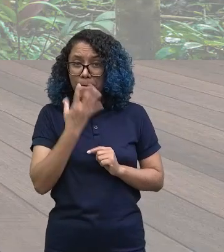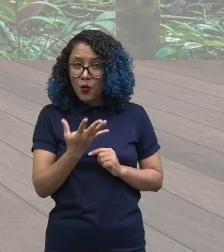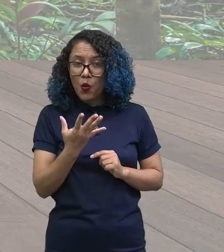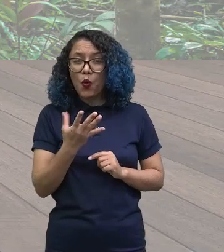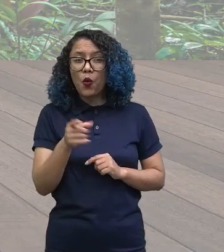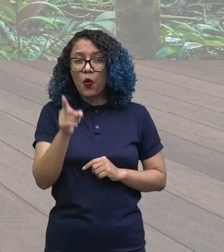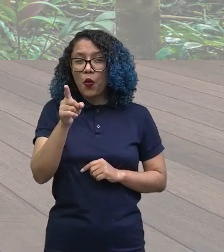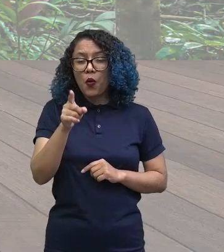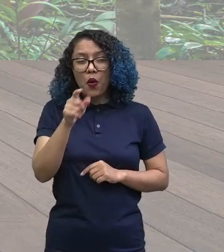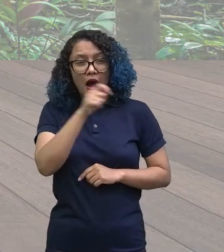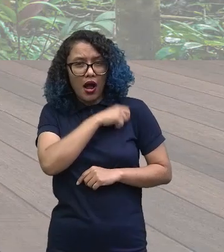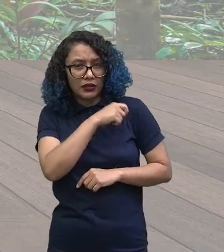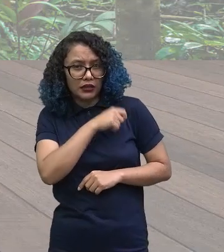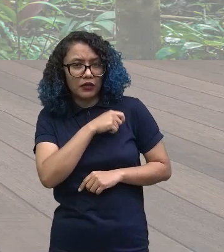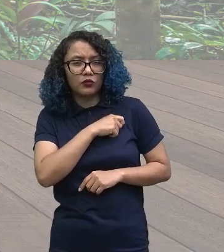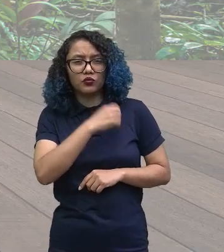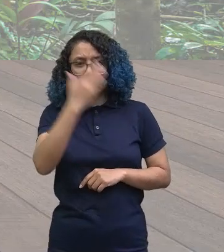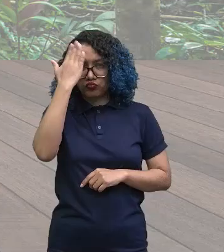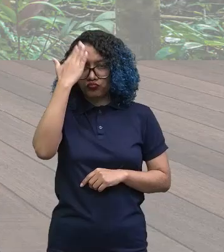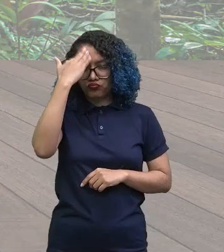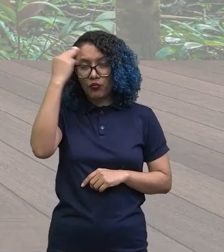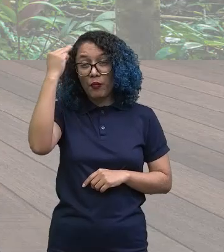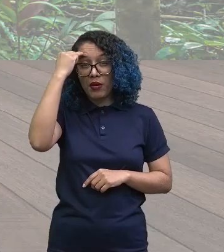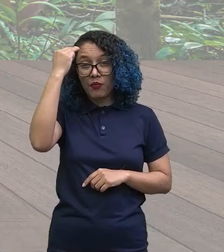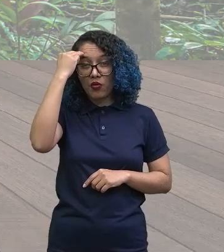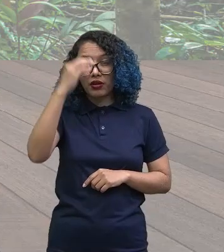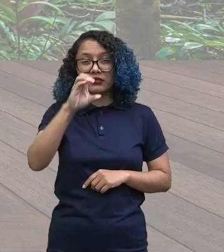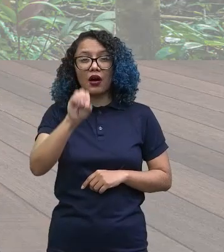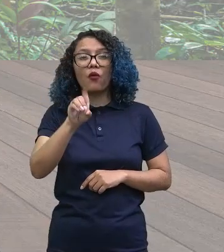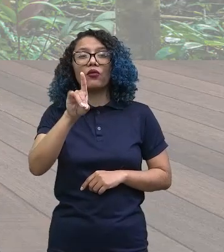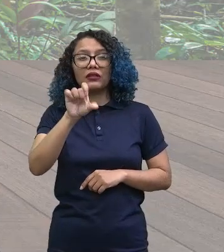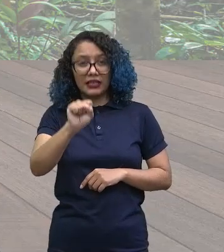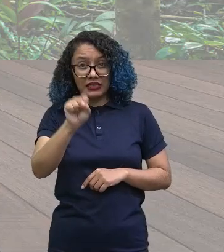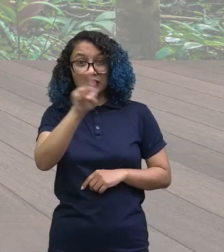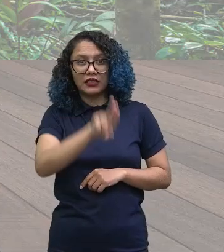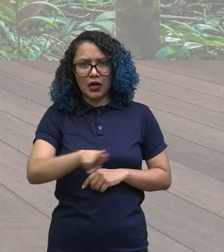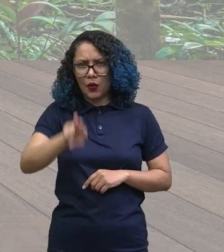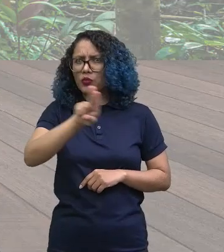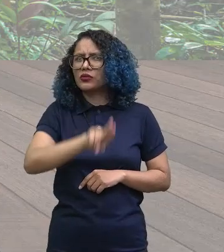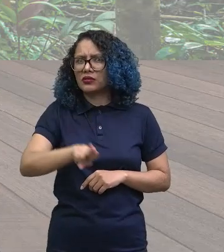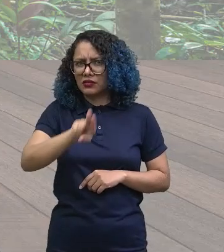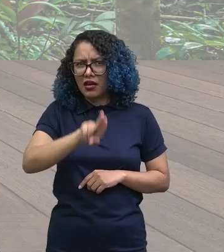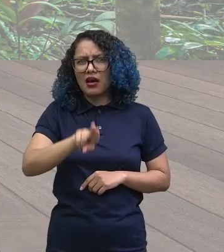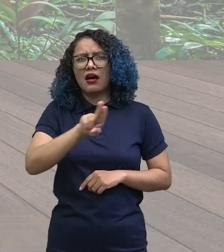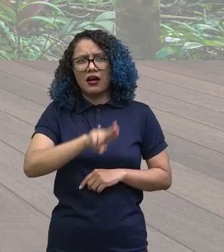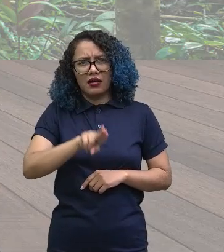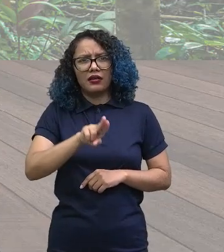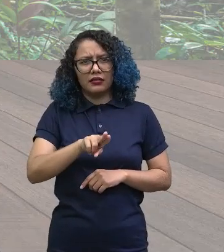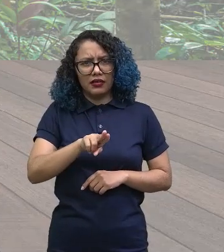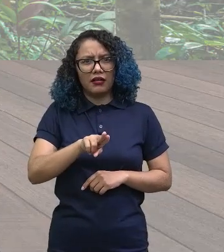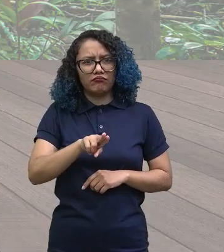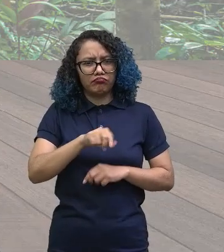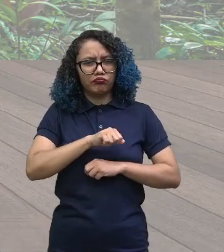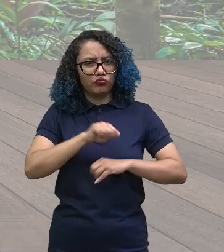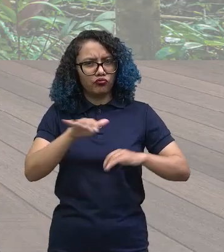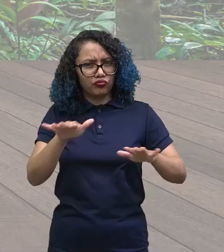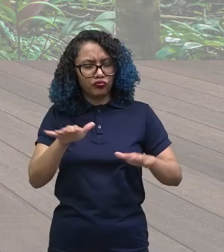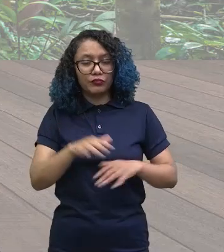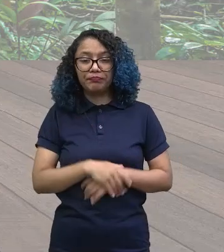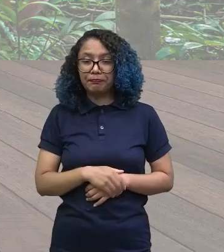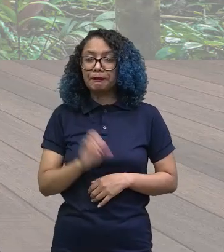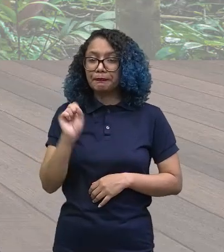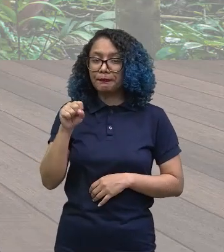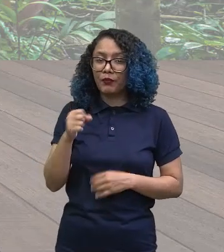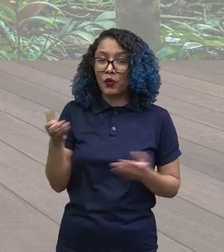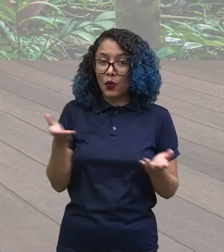mente, fixarem aí essa sigla, porque ela está sendo muito comentada, não é? Com certeza, Hoje só